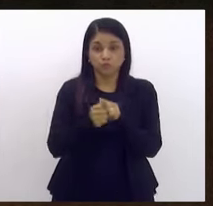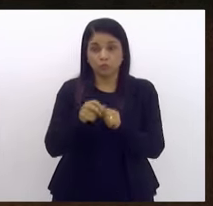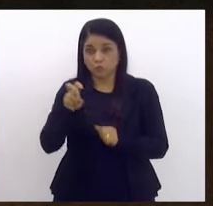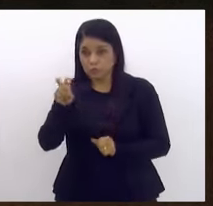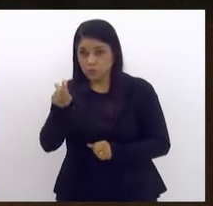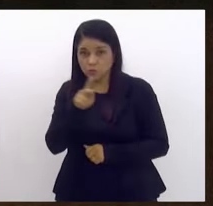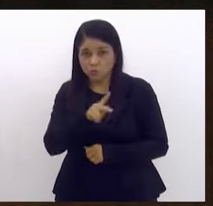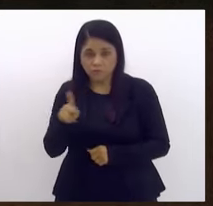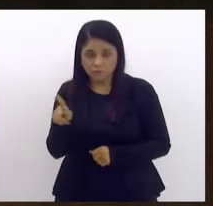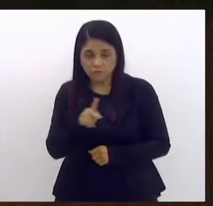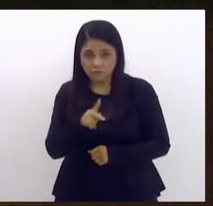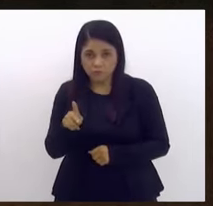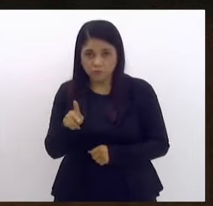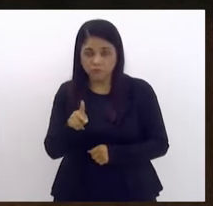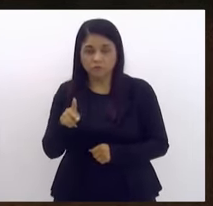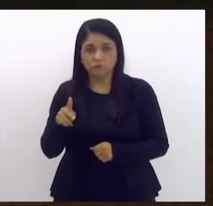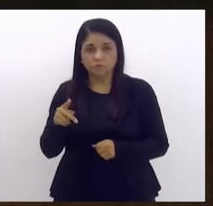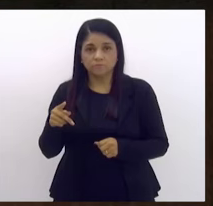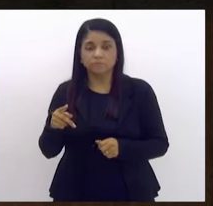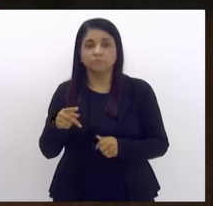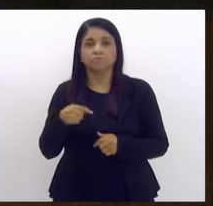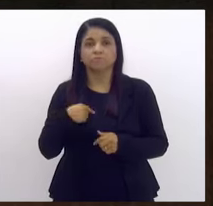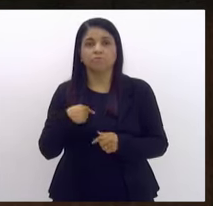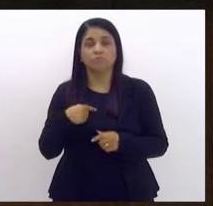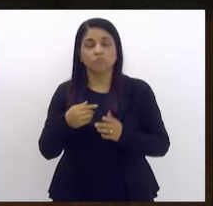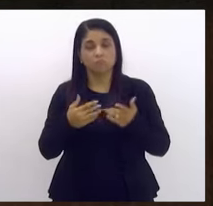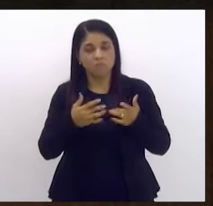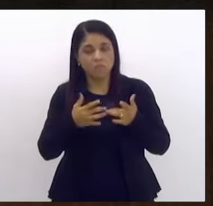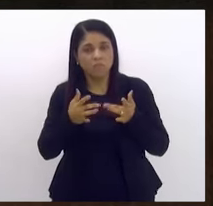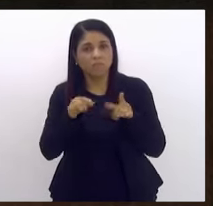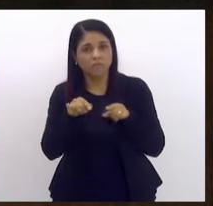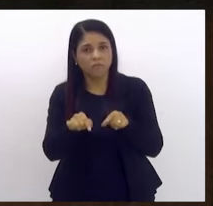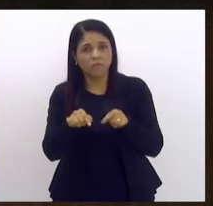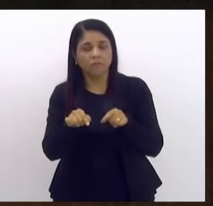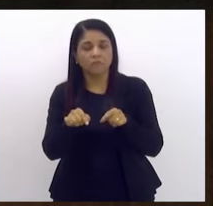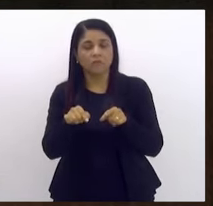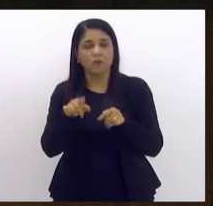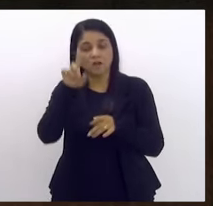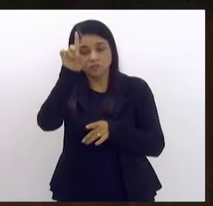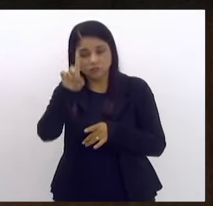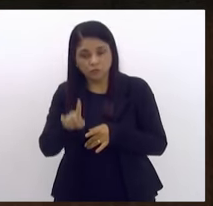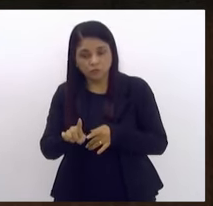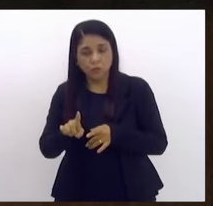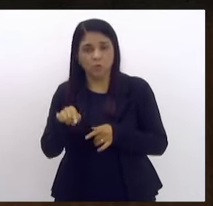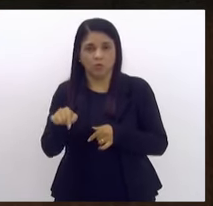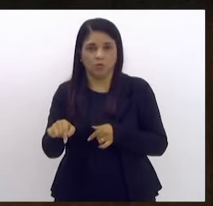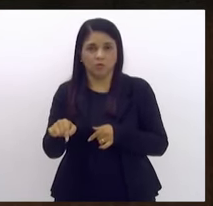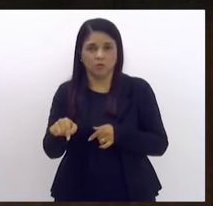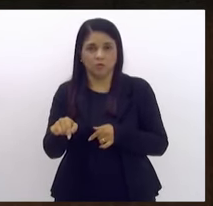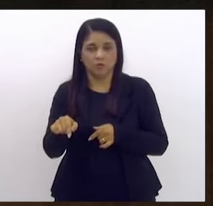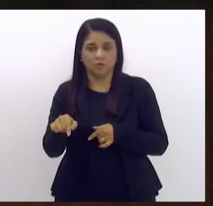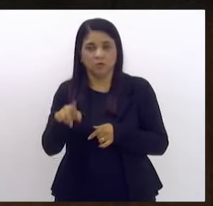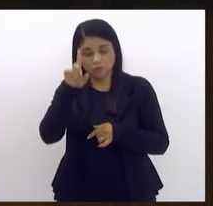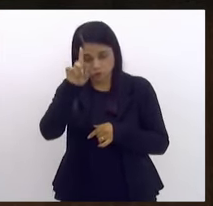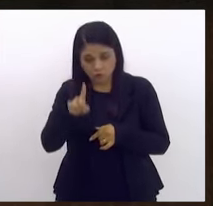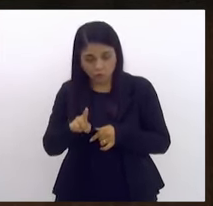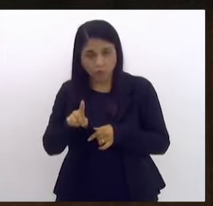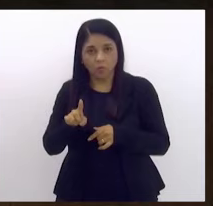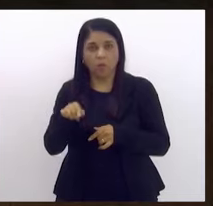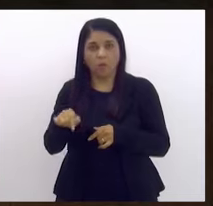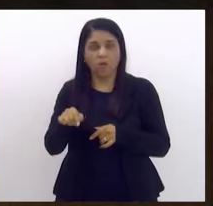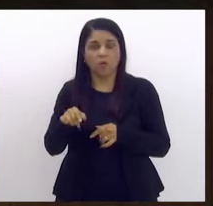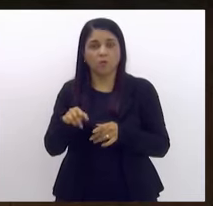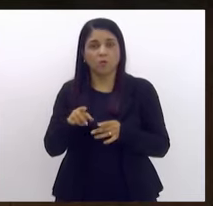que estão sendo sumariamente colocados à disposição pelo diretor da escola. Esse grupo, na verdade, ele já vinha lutando